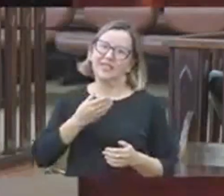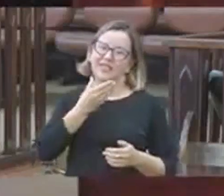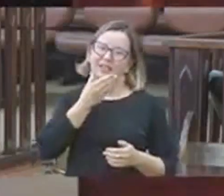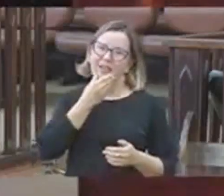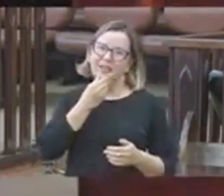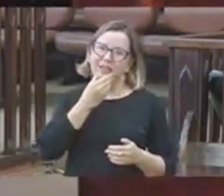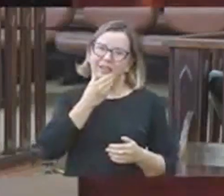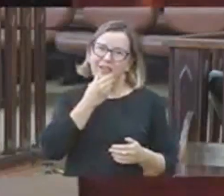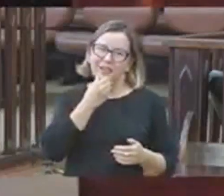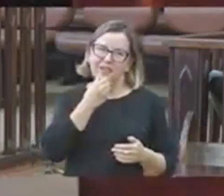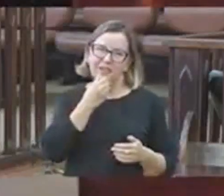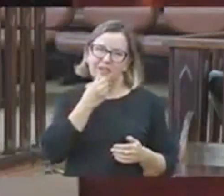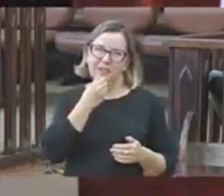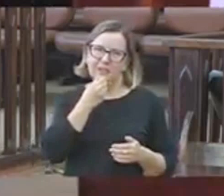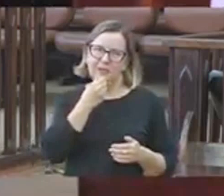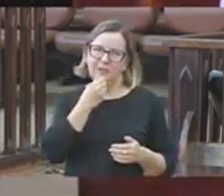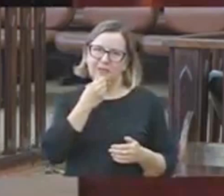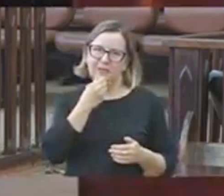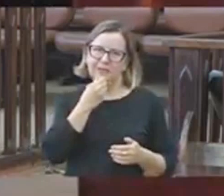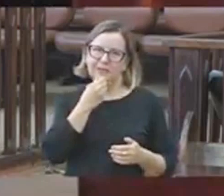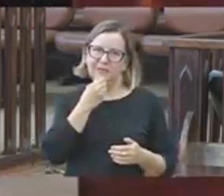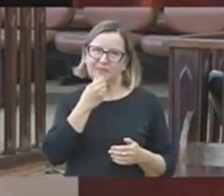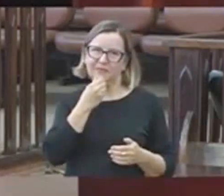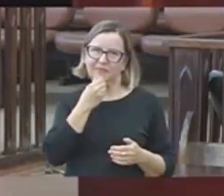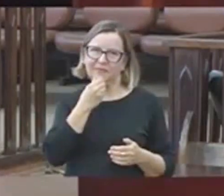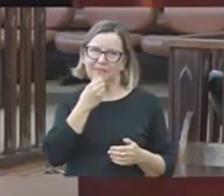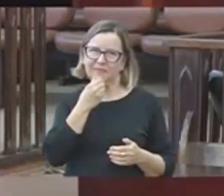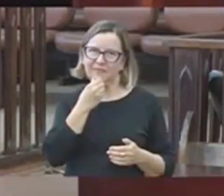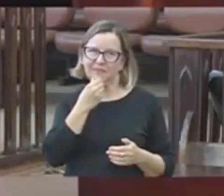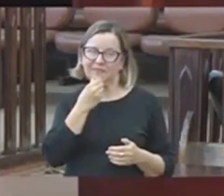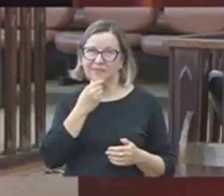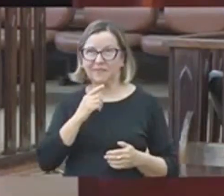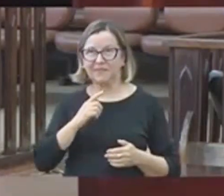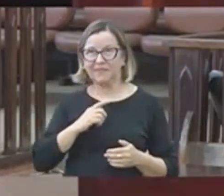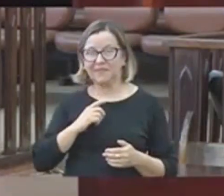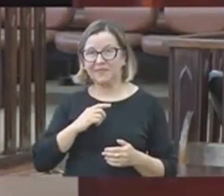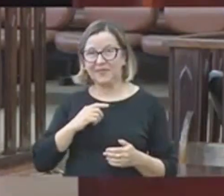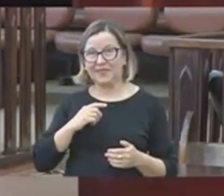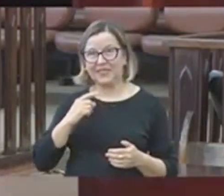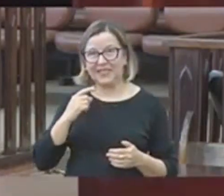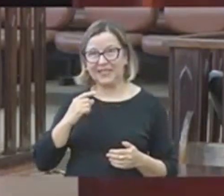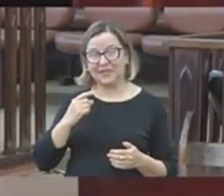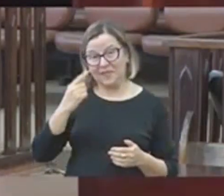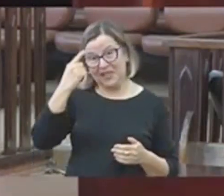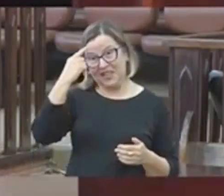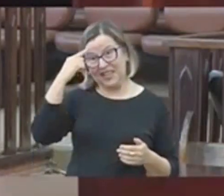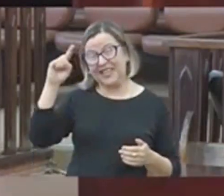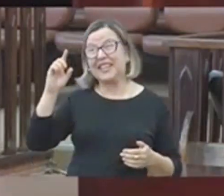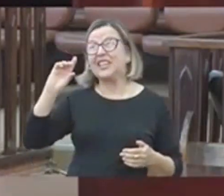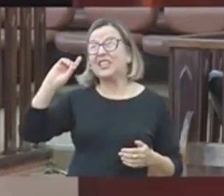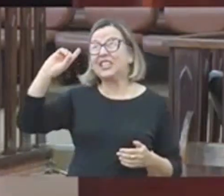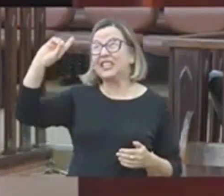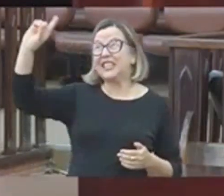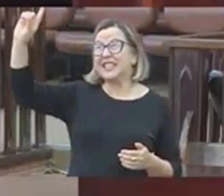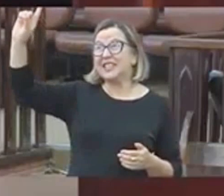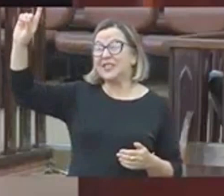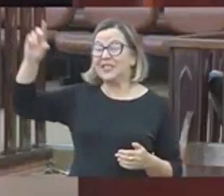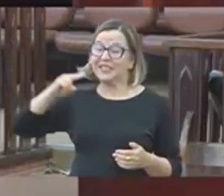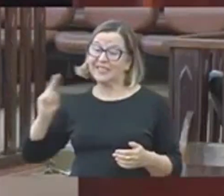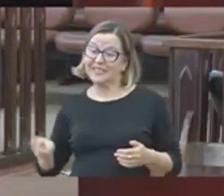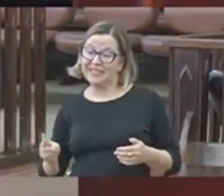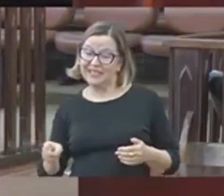conceber a ideia de Deus em sua eternidade é um desafio